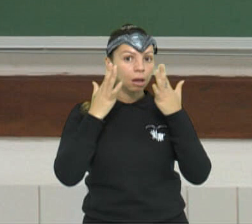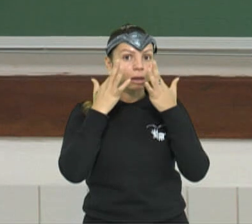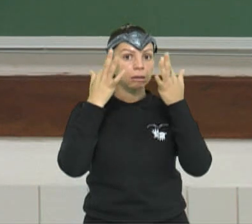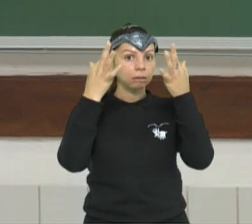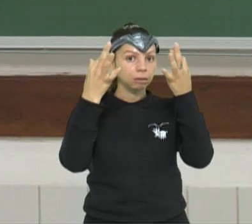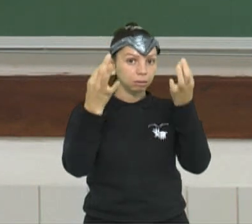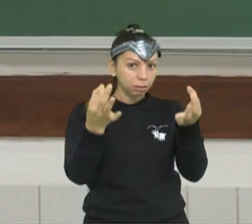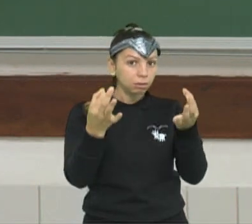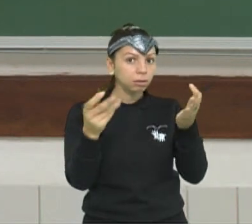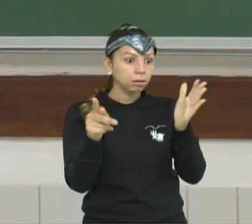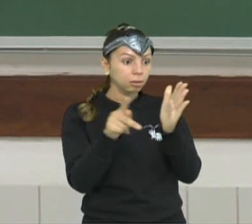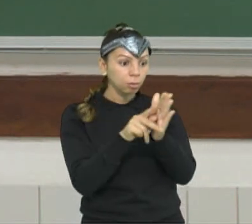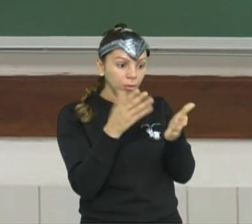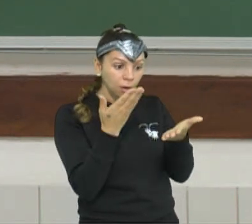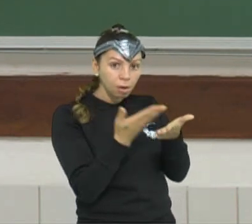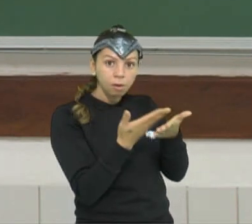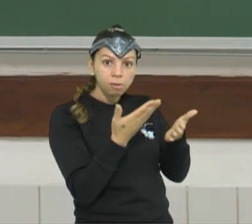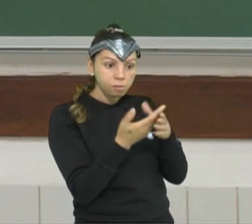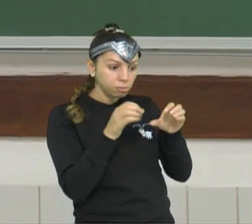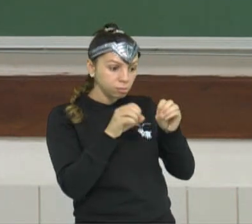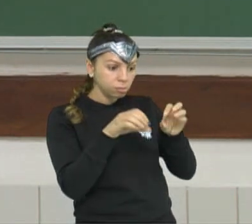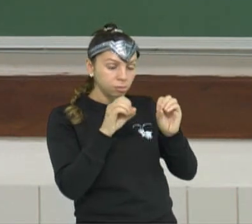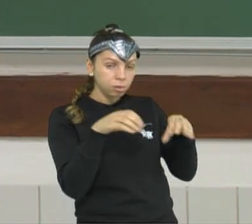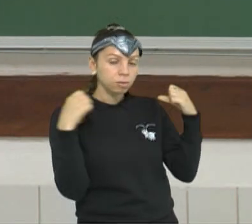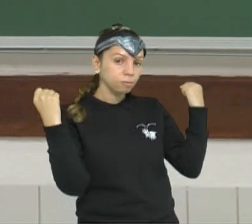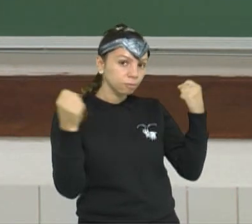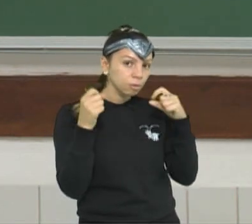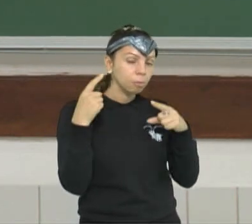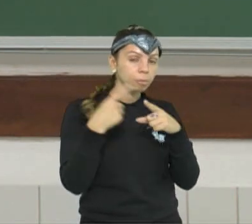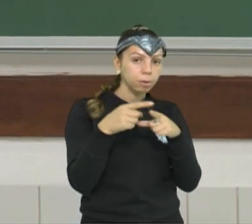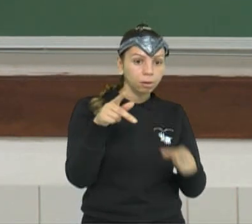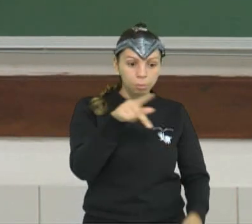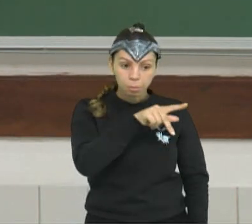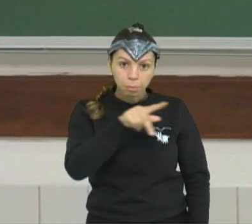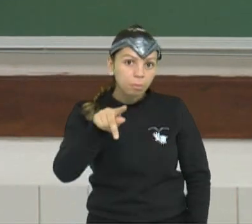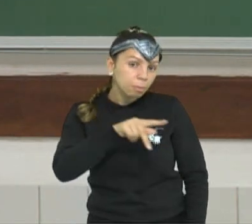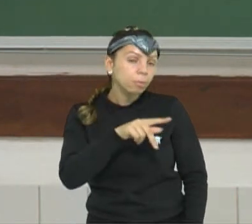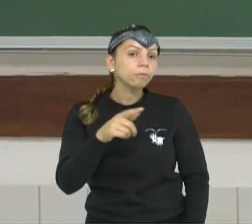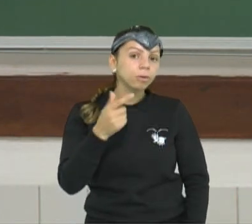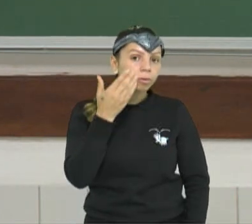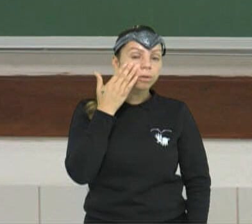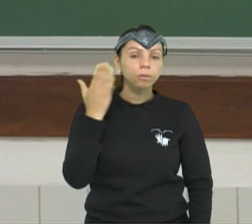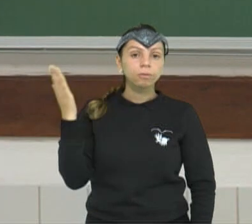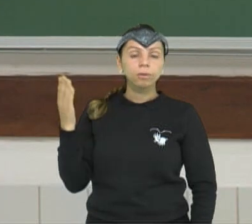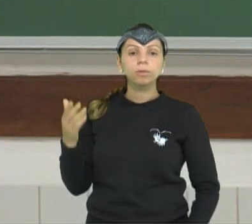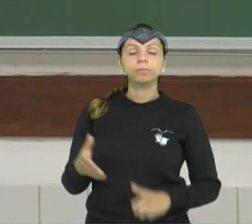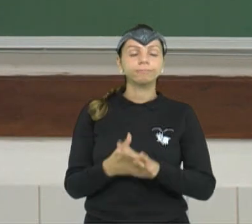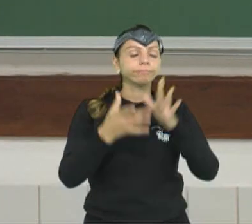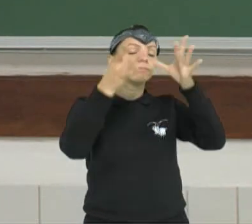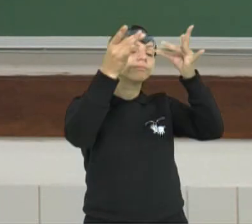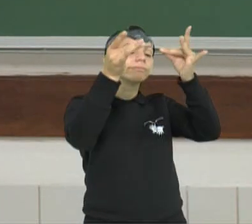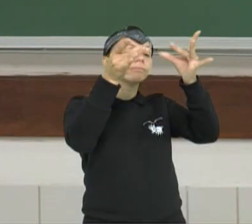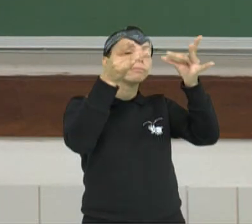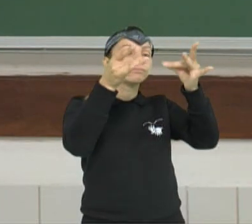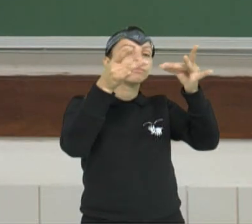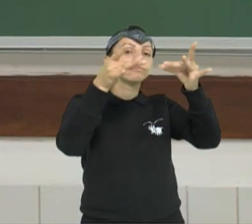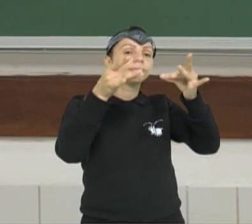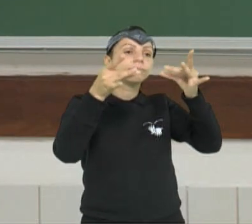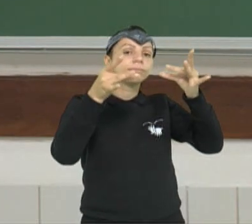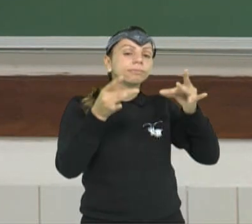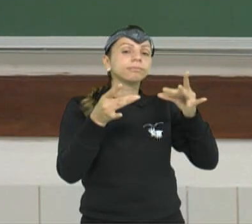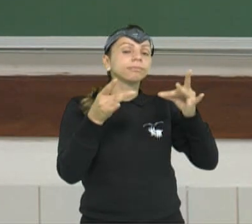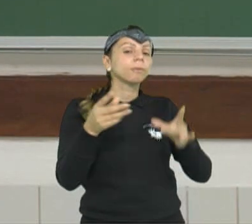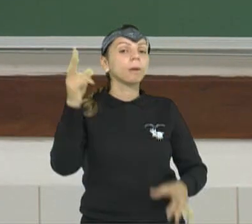educação física. Lá, o professor ou a professora vai trabalhar com vocês certinho toda